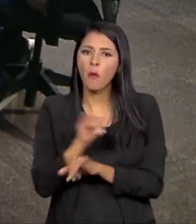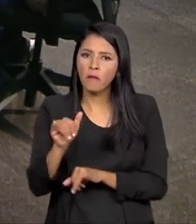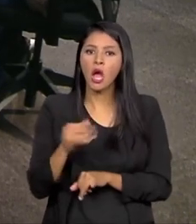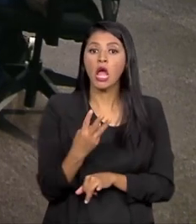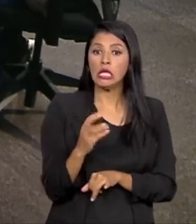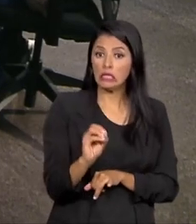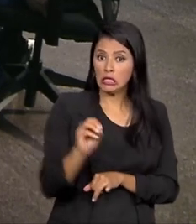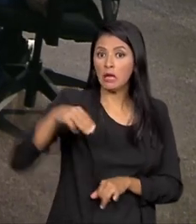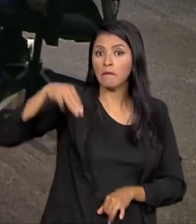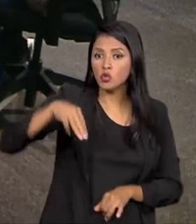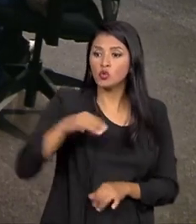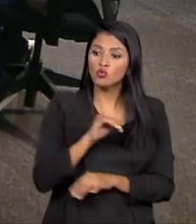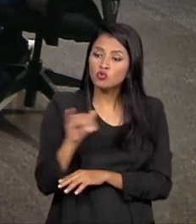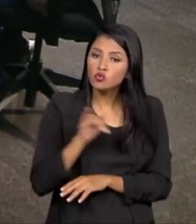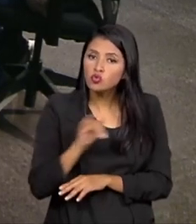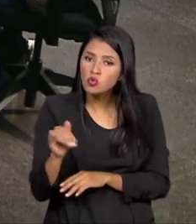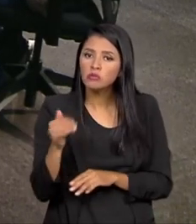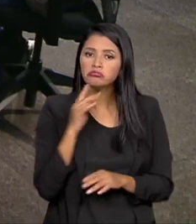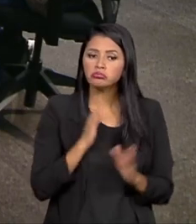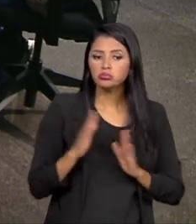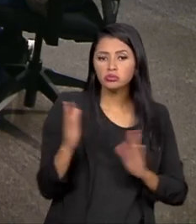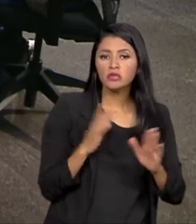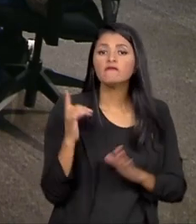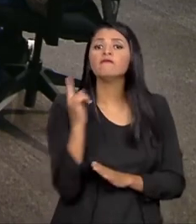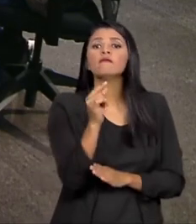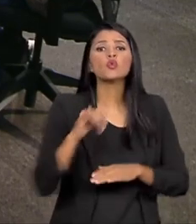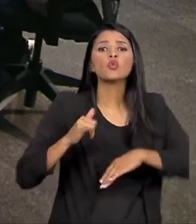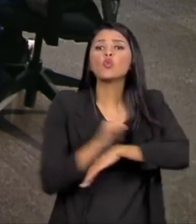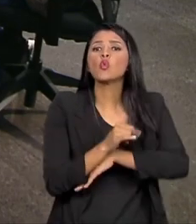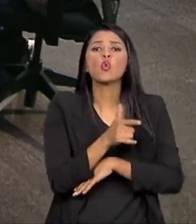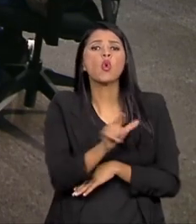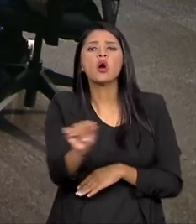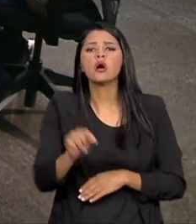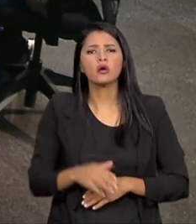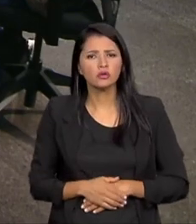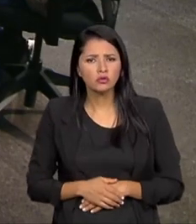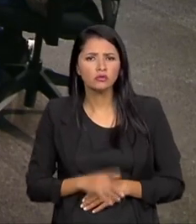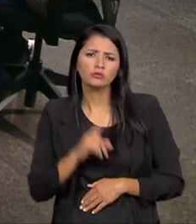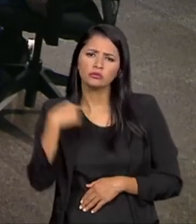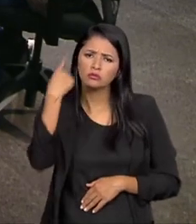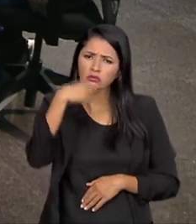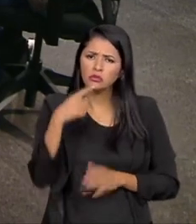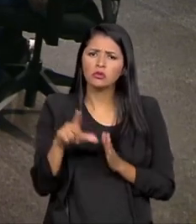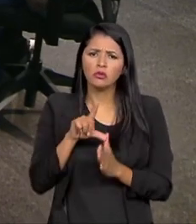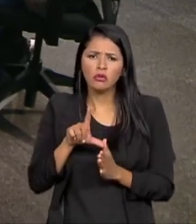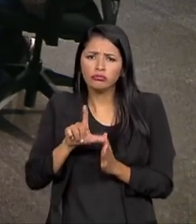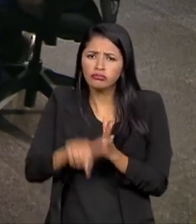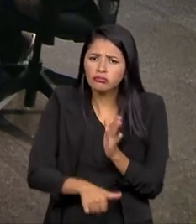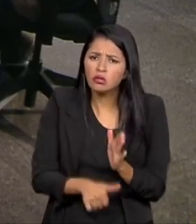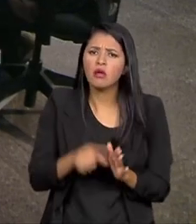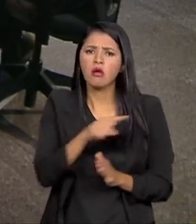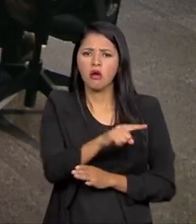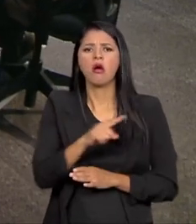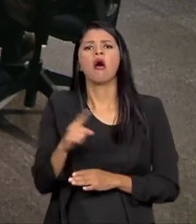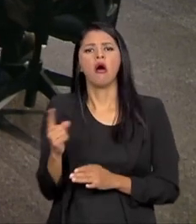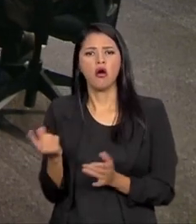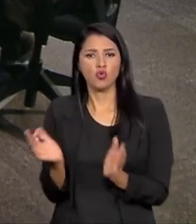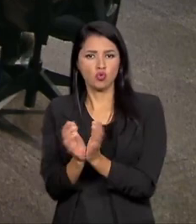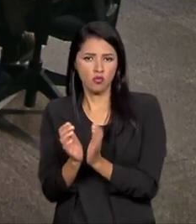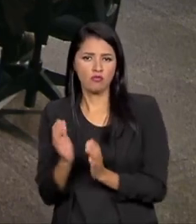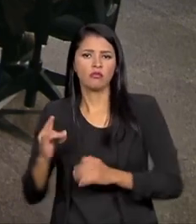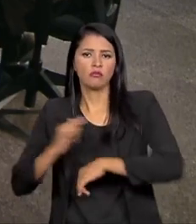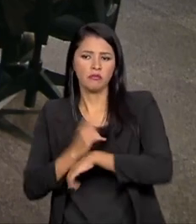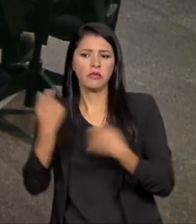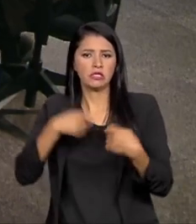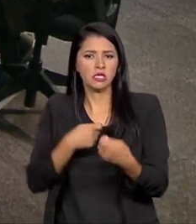30 minutos sobre a previsão de partida dos voos a partir de uma hora de atraso a companhia aérea deve fornecer